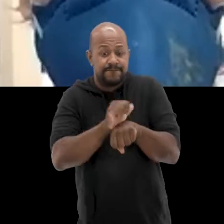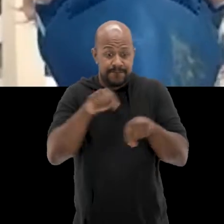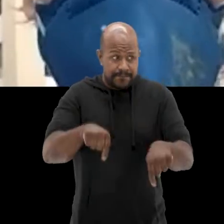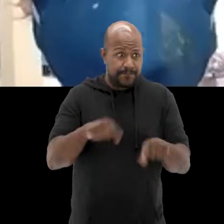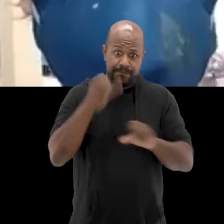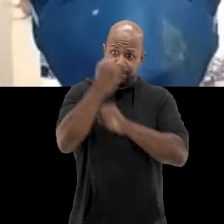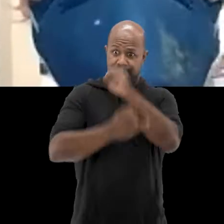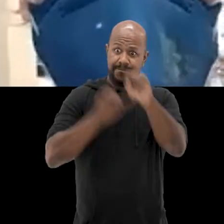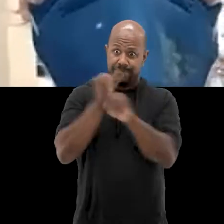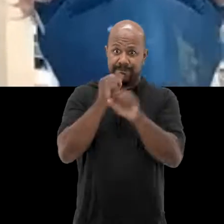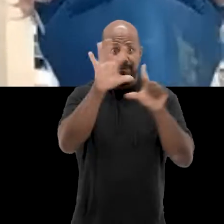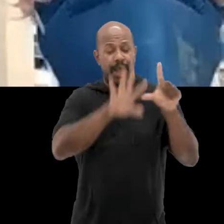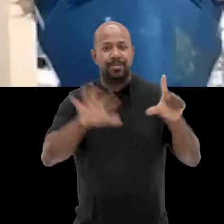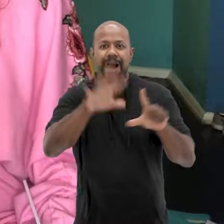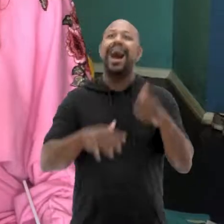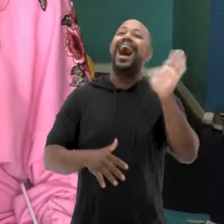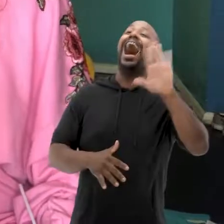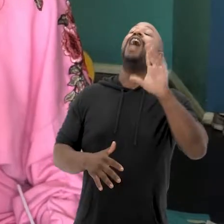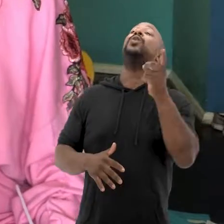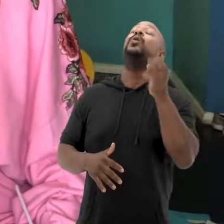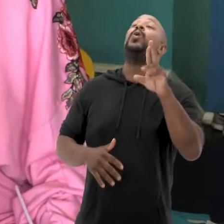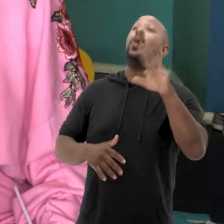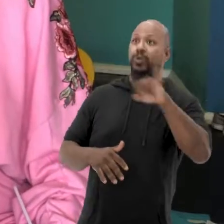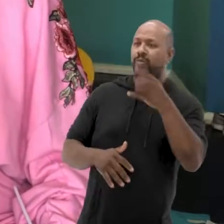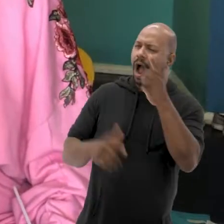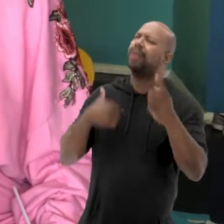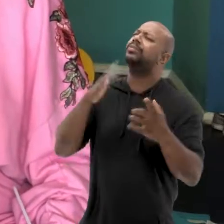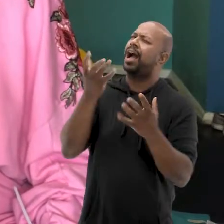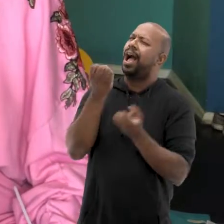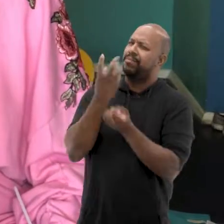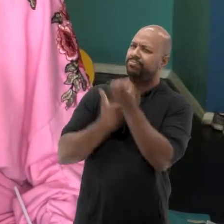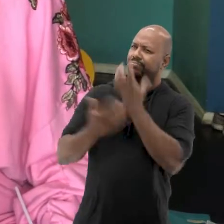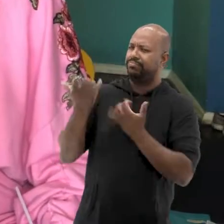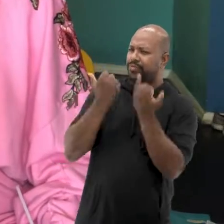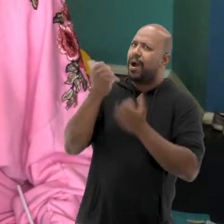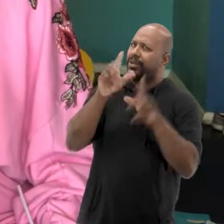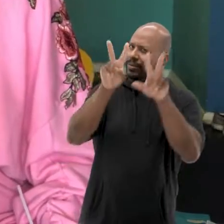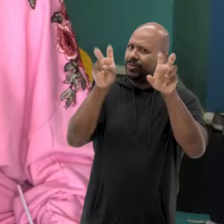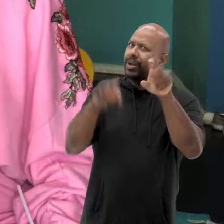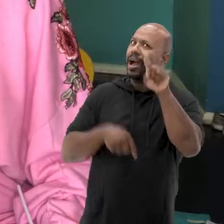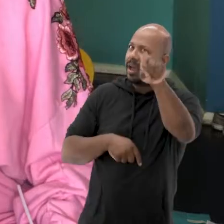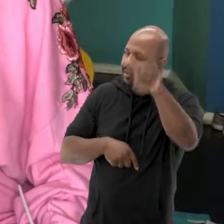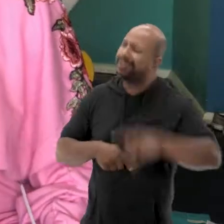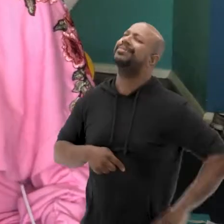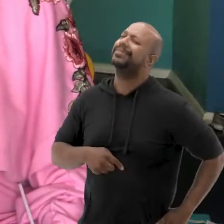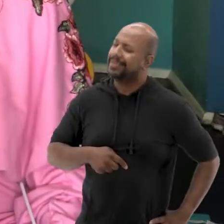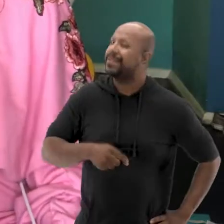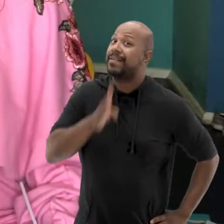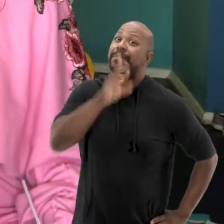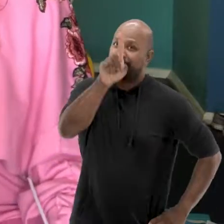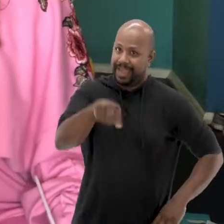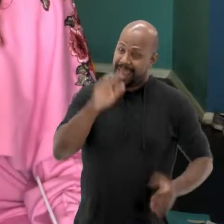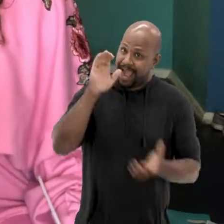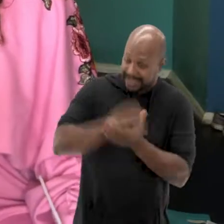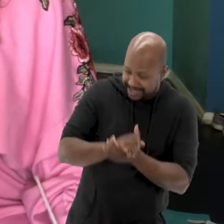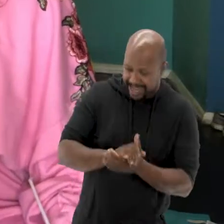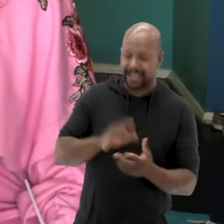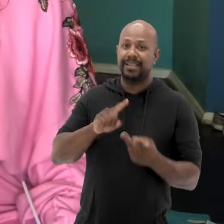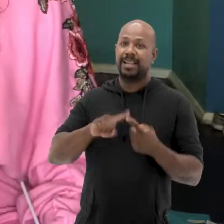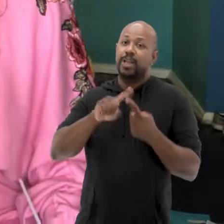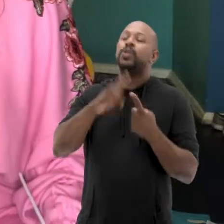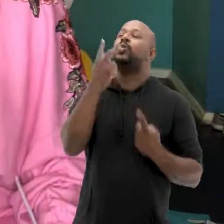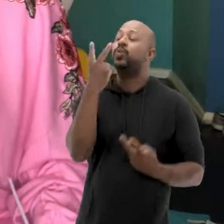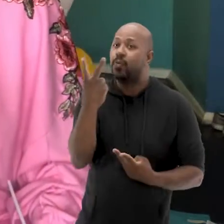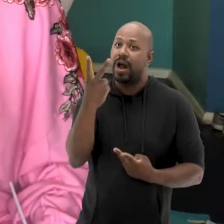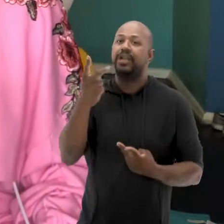essa forma virtualmente. E doutor João, a gente recebeu algumas informações suas, né? A gente sabe que você é